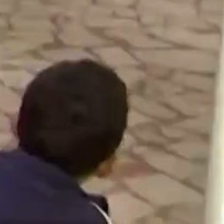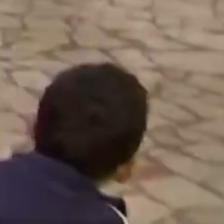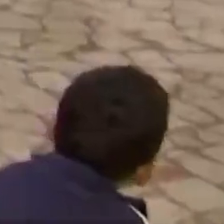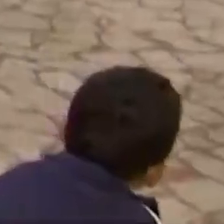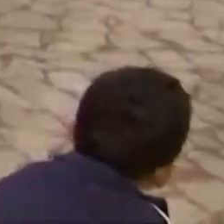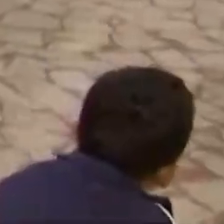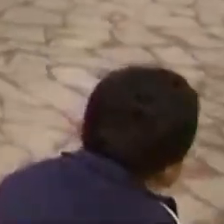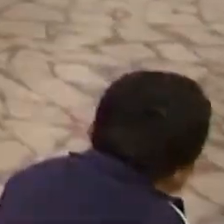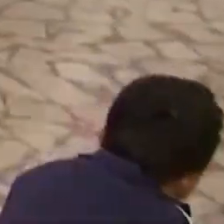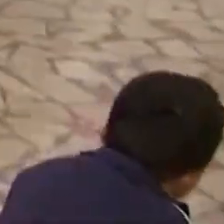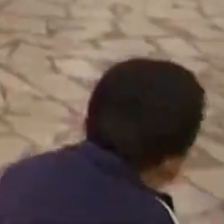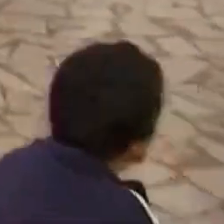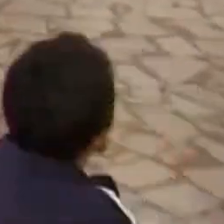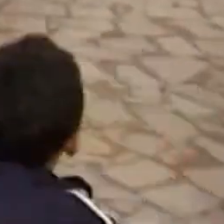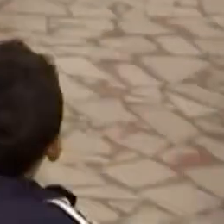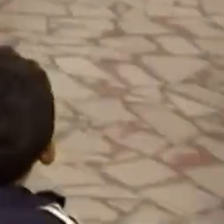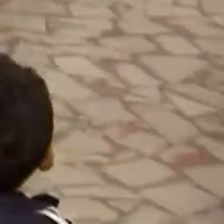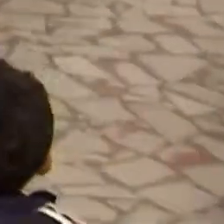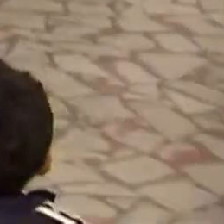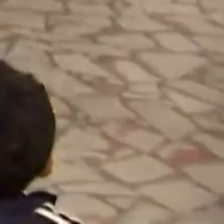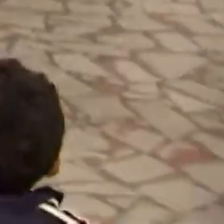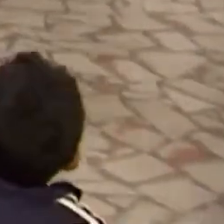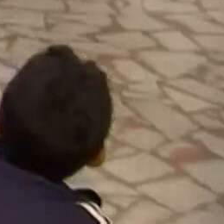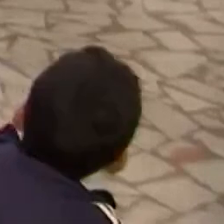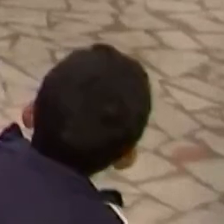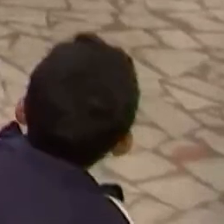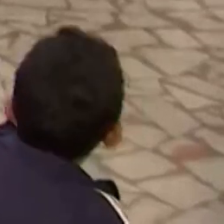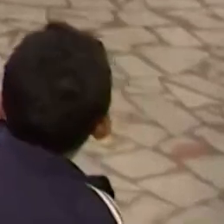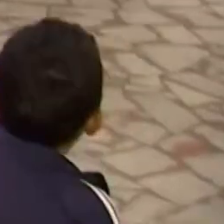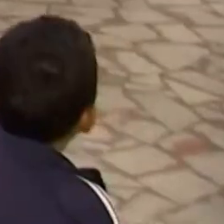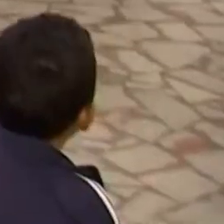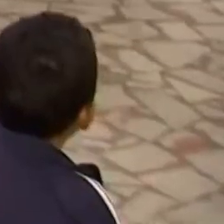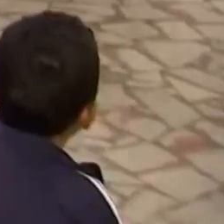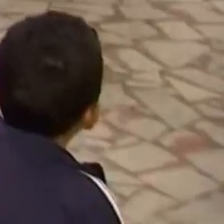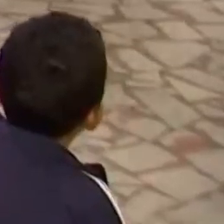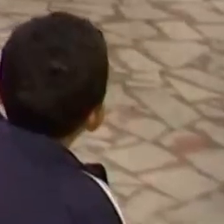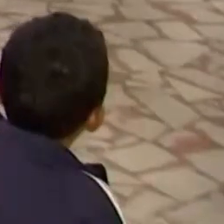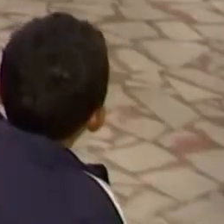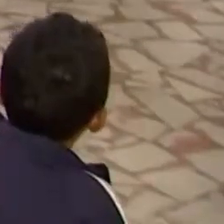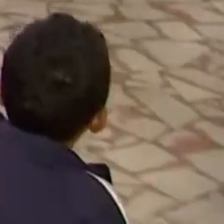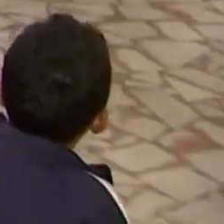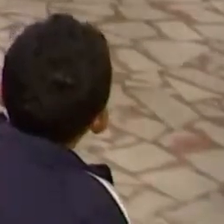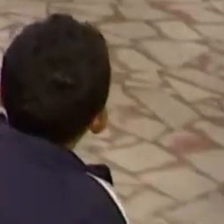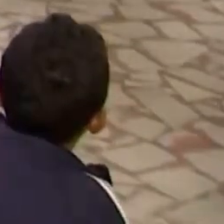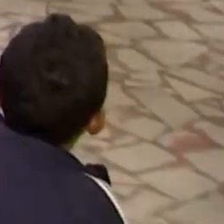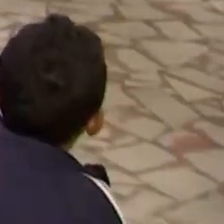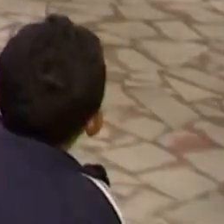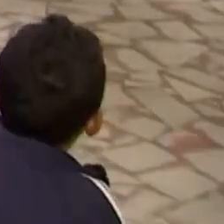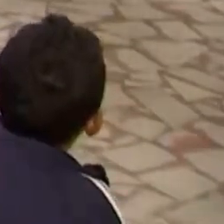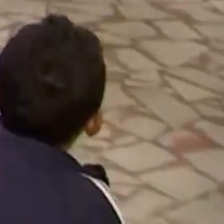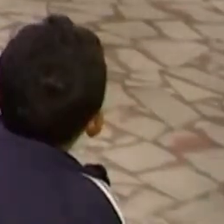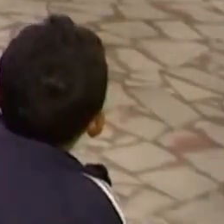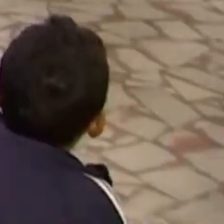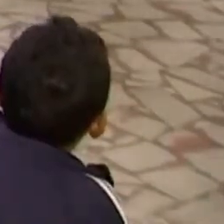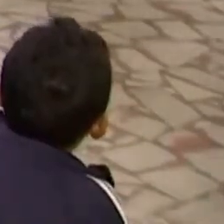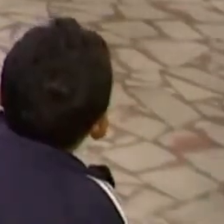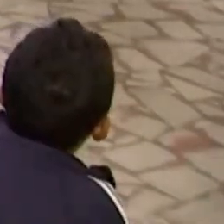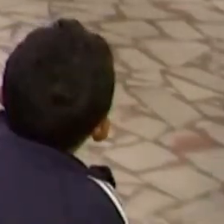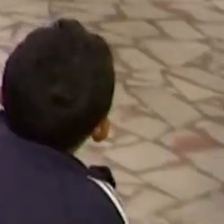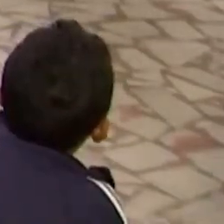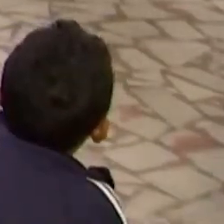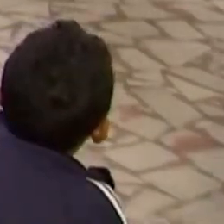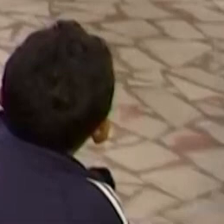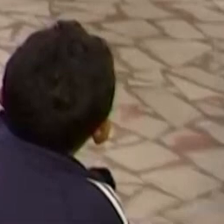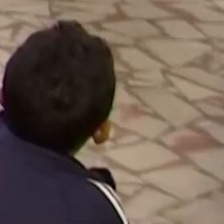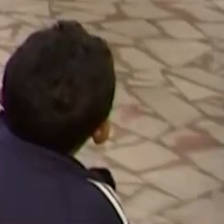Tudo isso que vocês disseram, eu vou chamar o meu irmão pra brincar comigo, porque brincar sozinho de coisa